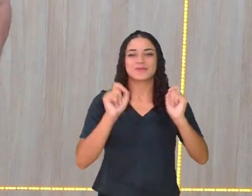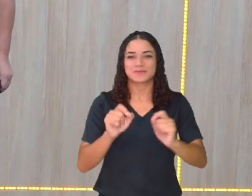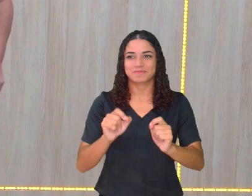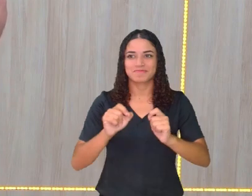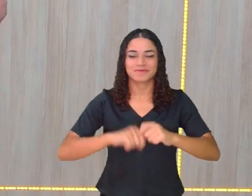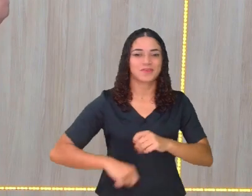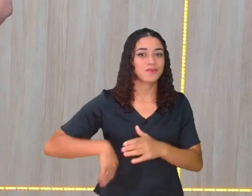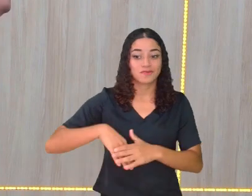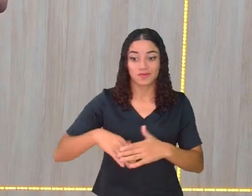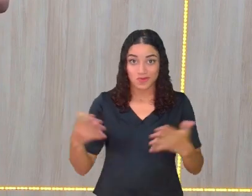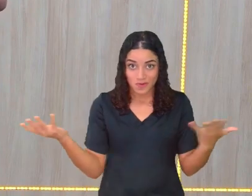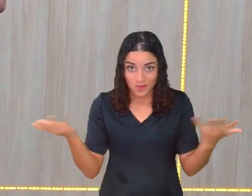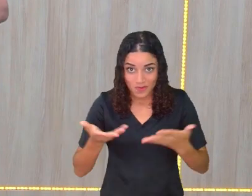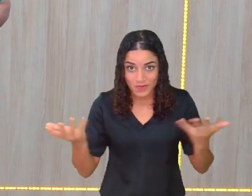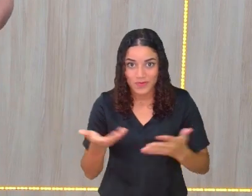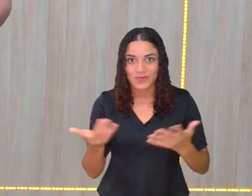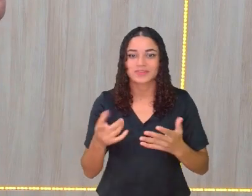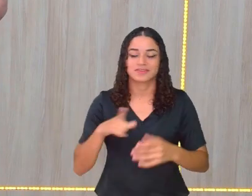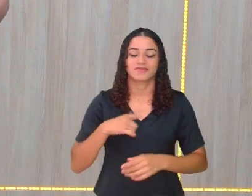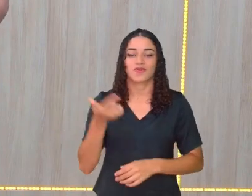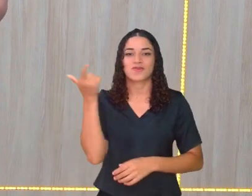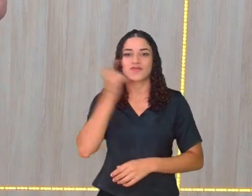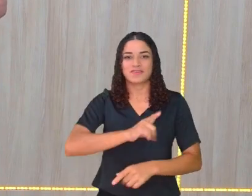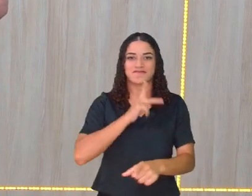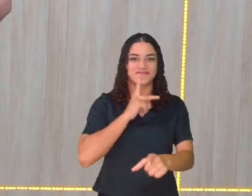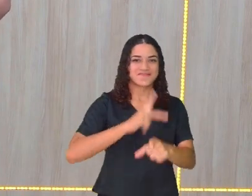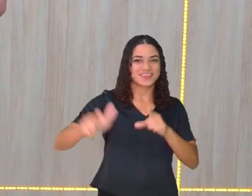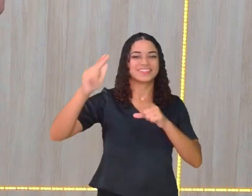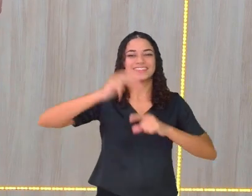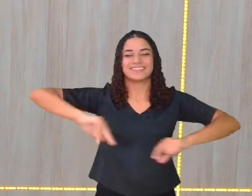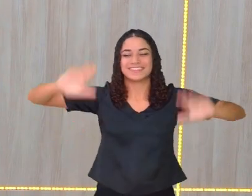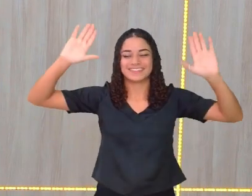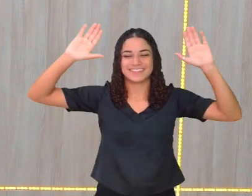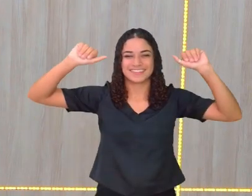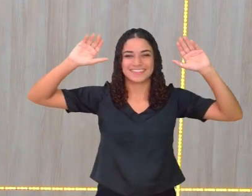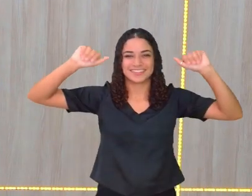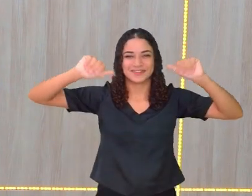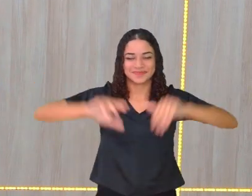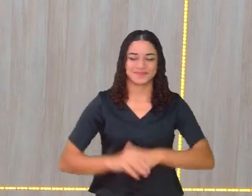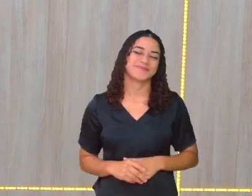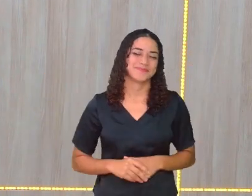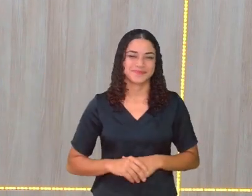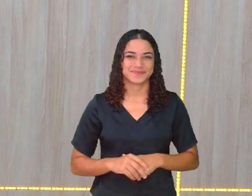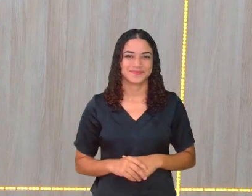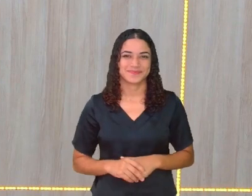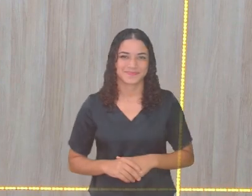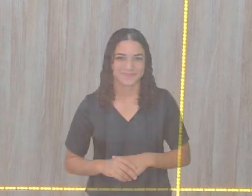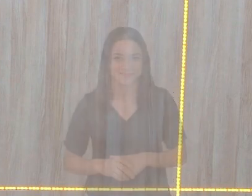através desse jogo de hoje, esse Hexa tão desejado, tão esperado. Tchau, tchau, pessoal.